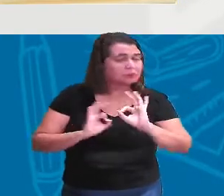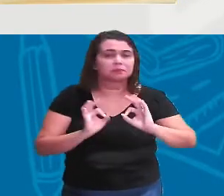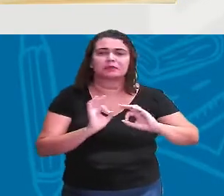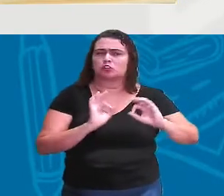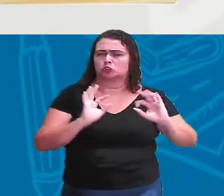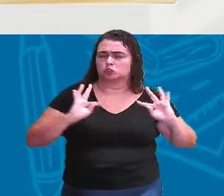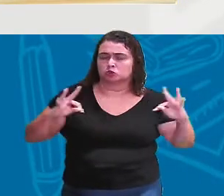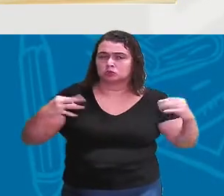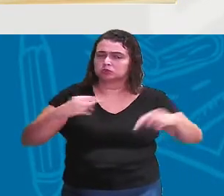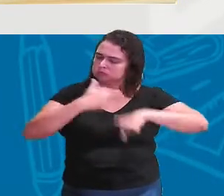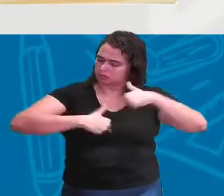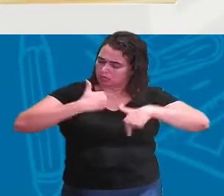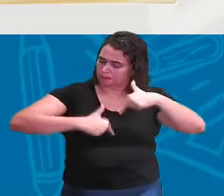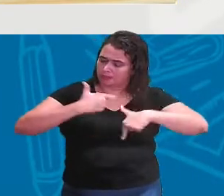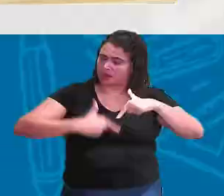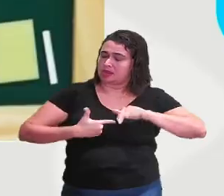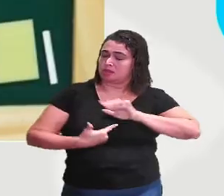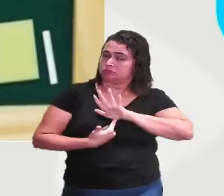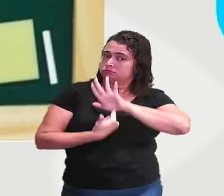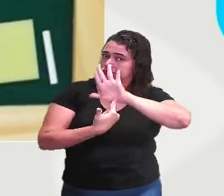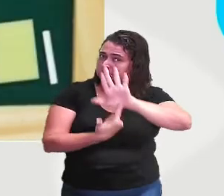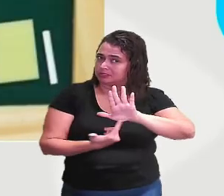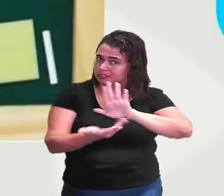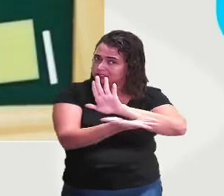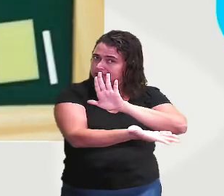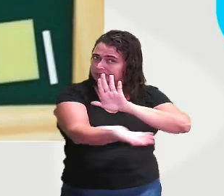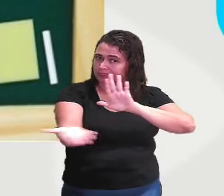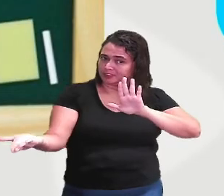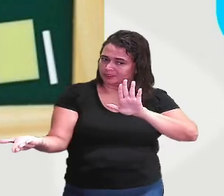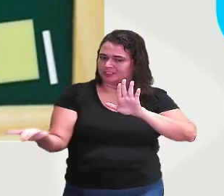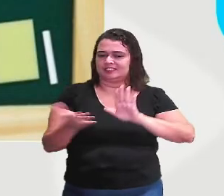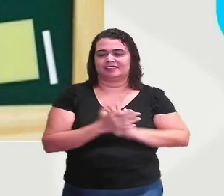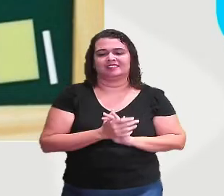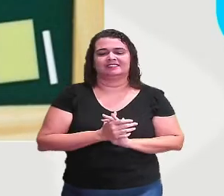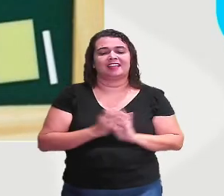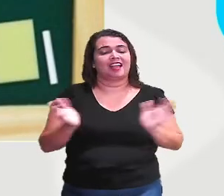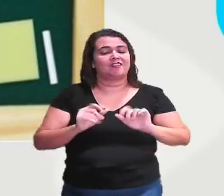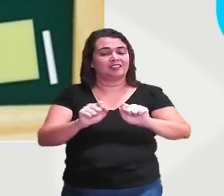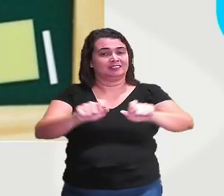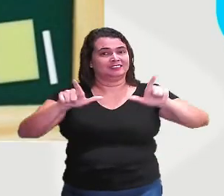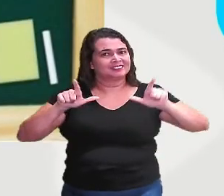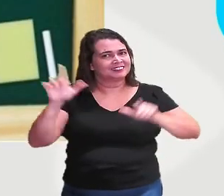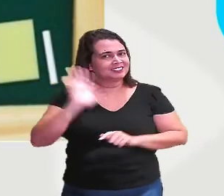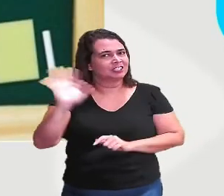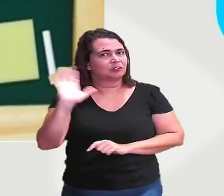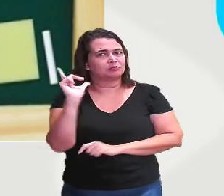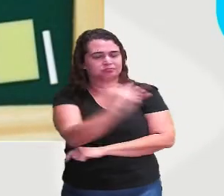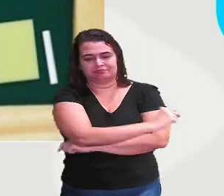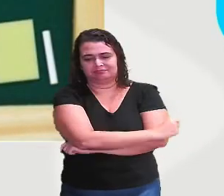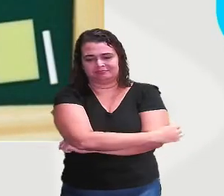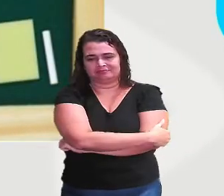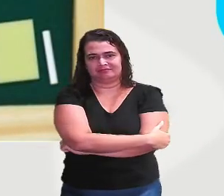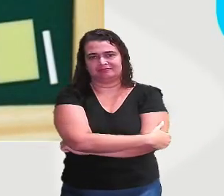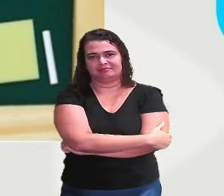já chamo a atenção aí, vou pedir para a produção abrir essa imagem para fazer aquela saidinha fofinha, cuti-cuti. Fui!